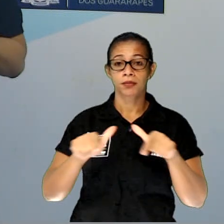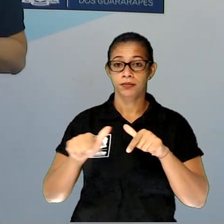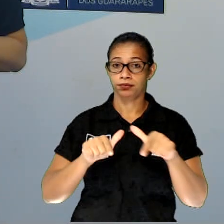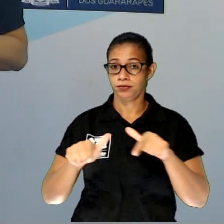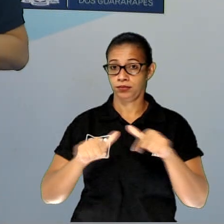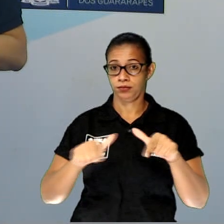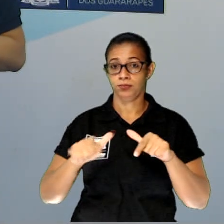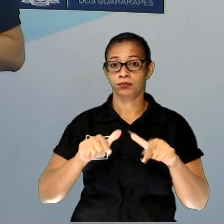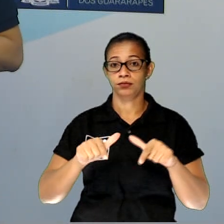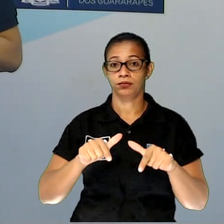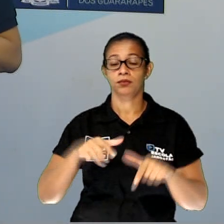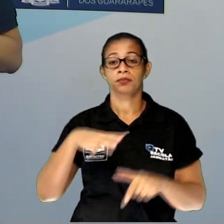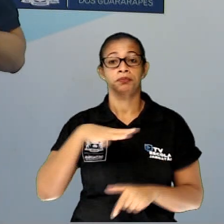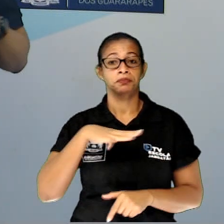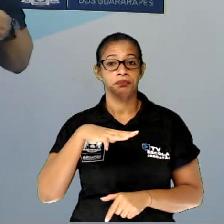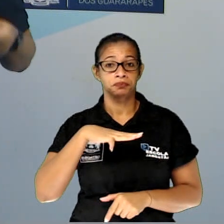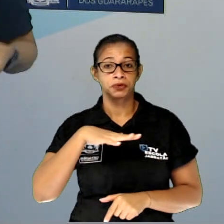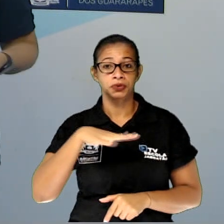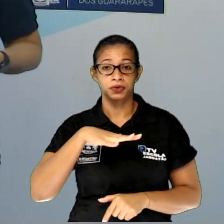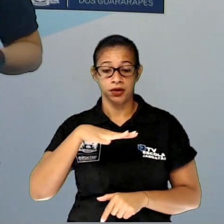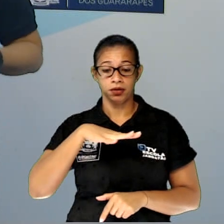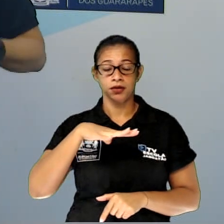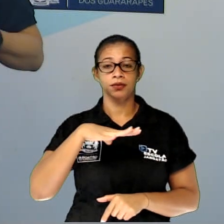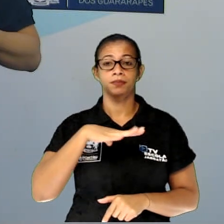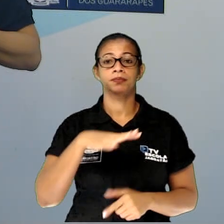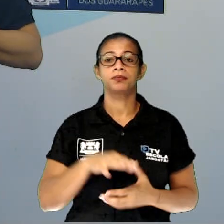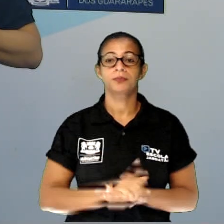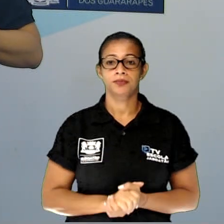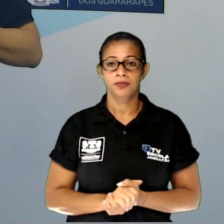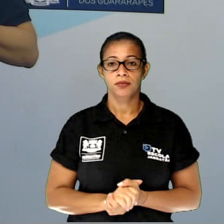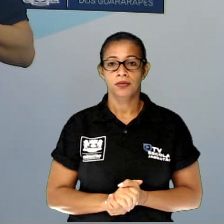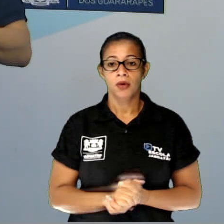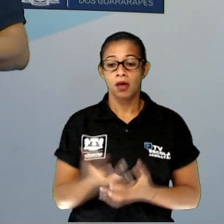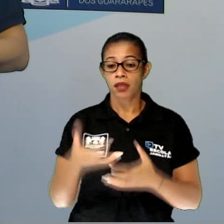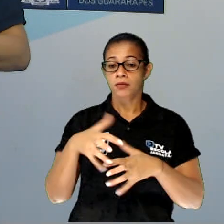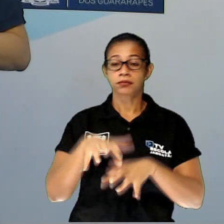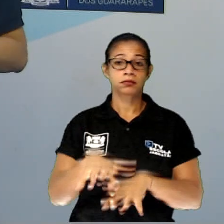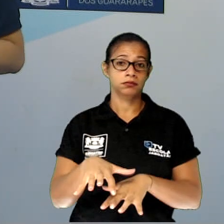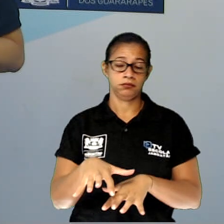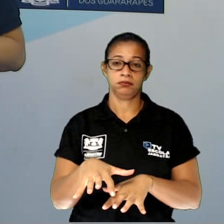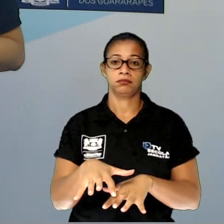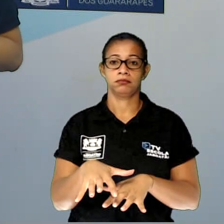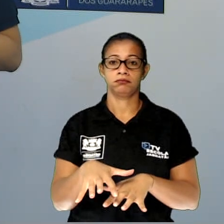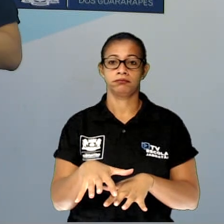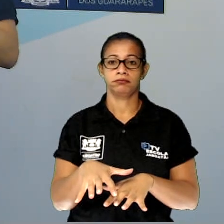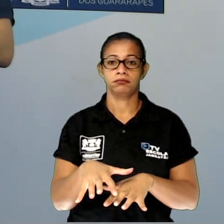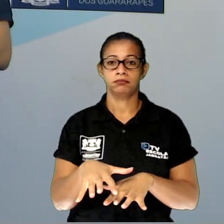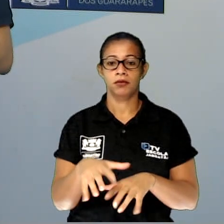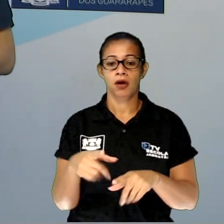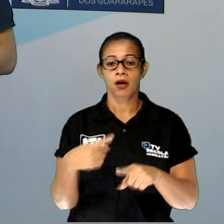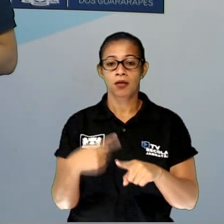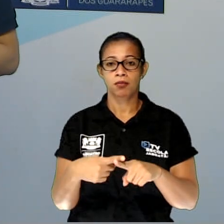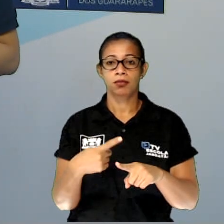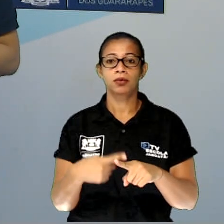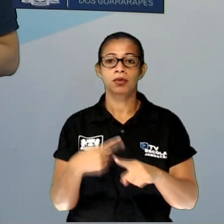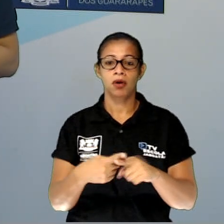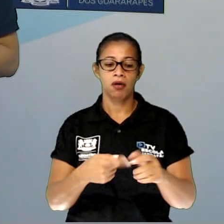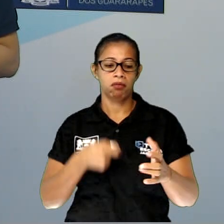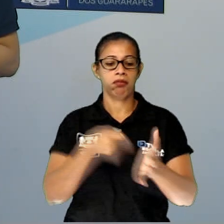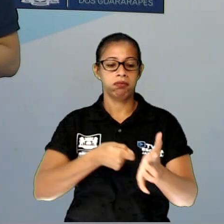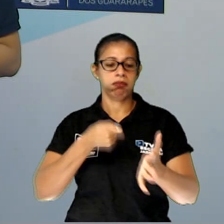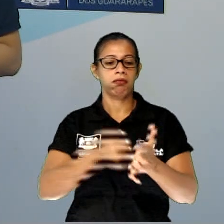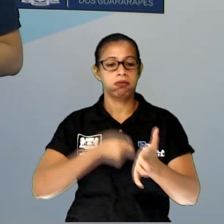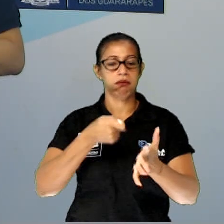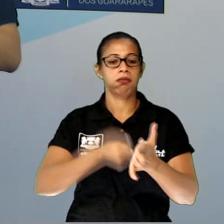rurais do Nordeste brasileiro estavam insatisfeitos porque eles permaneciam em um sistema de exploração muito grande